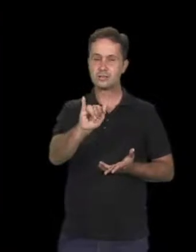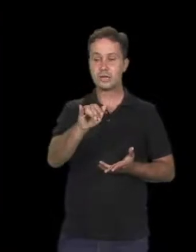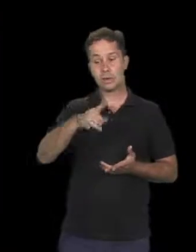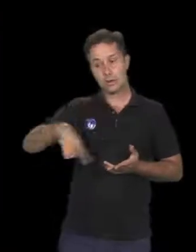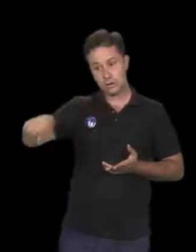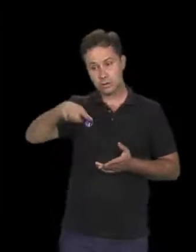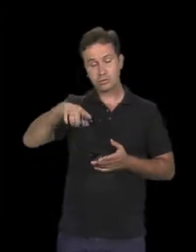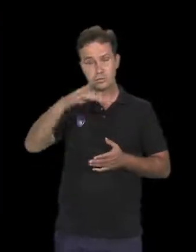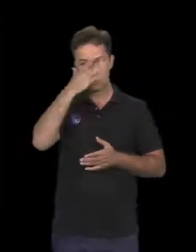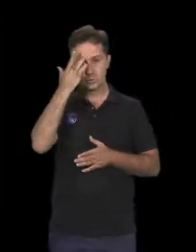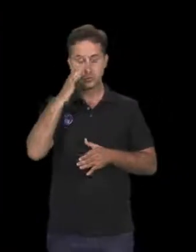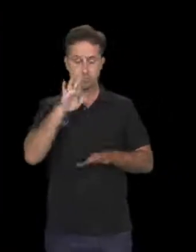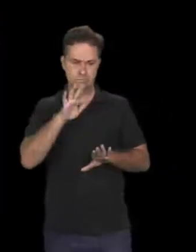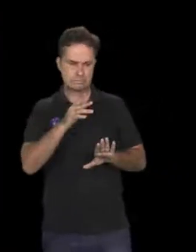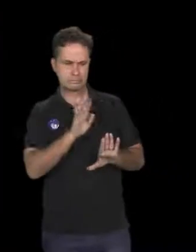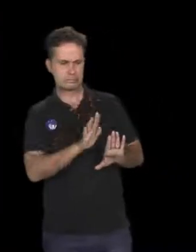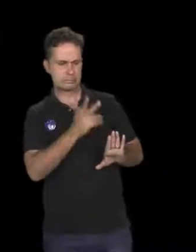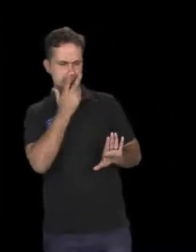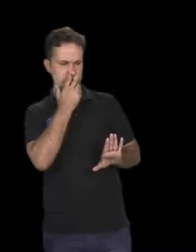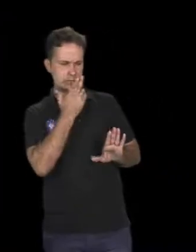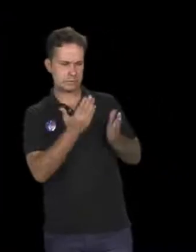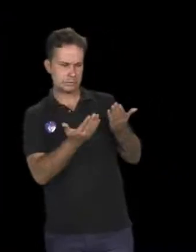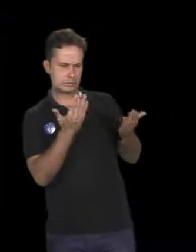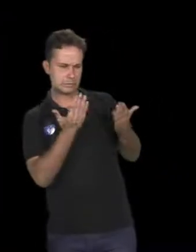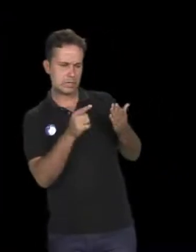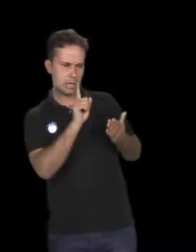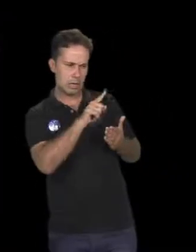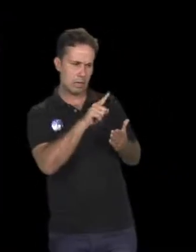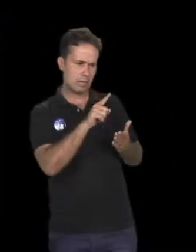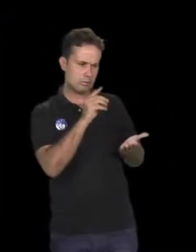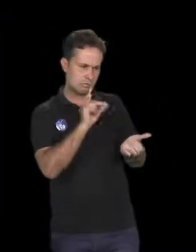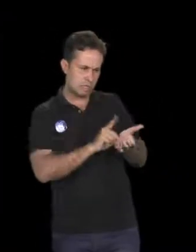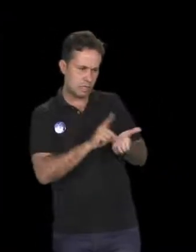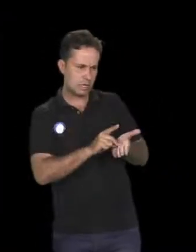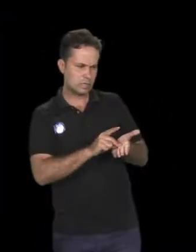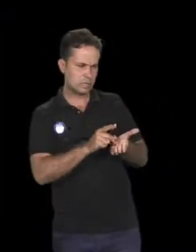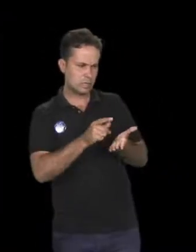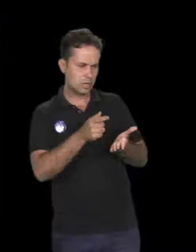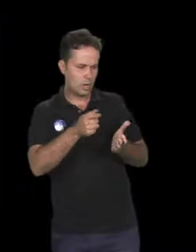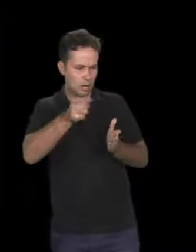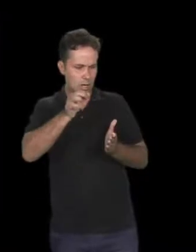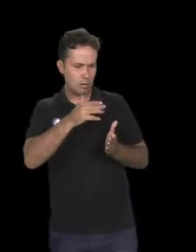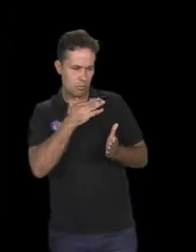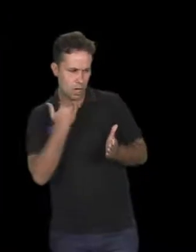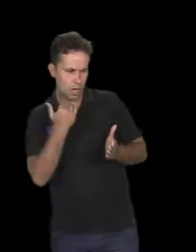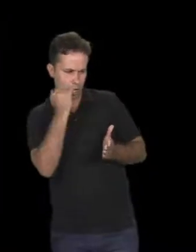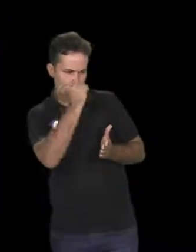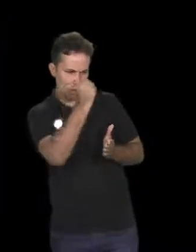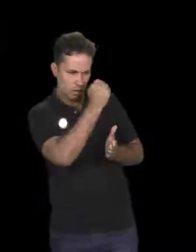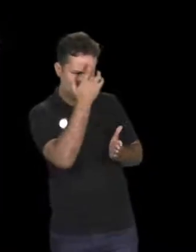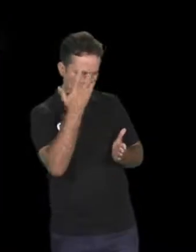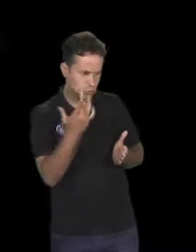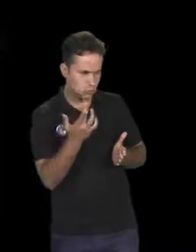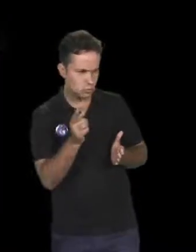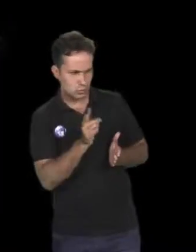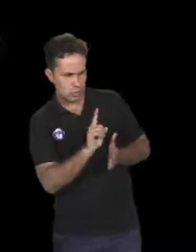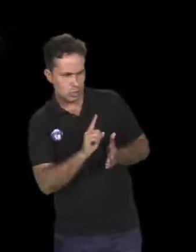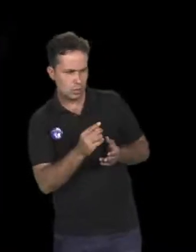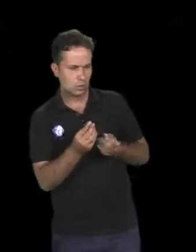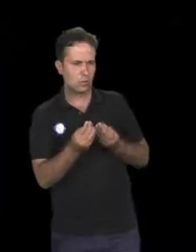decretada a prisão preventiva dela. E quando você lê essa reportagem, de novo a Daniela Pinheiro, teve acesso a